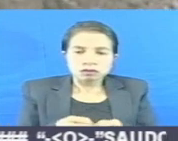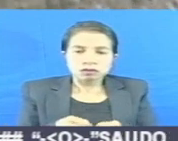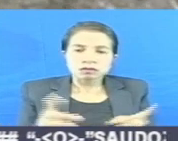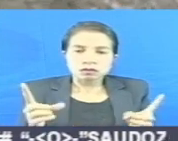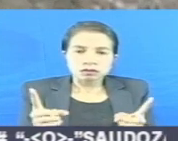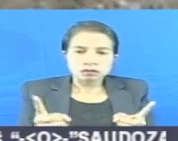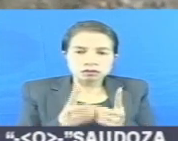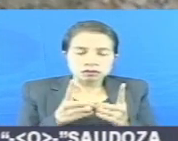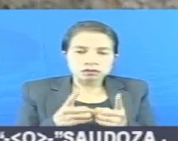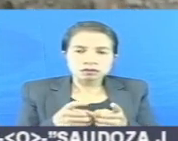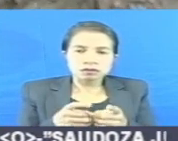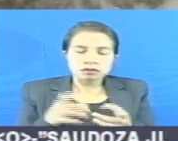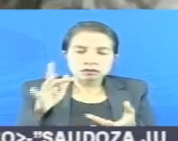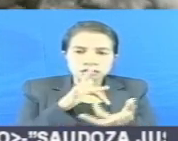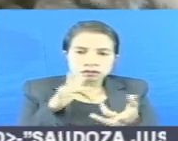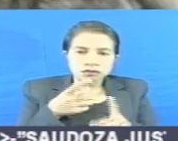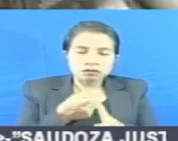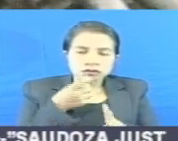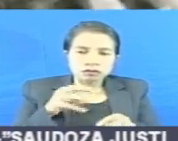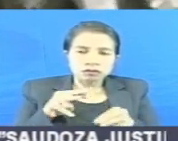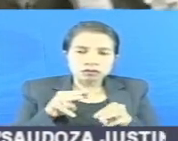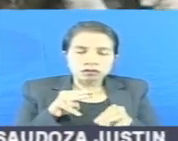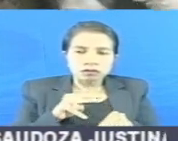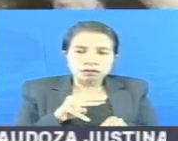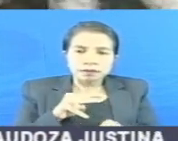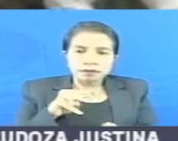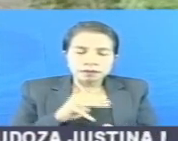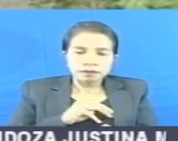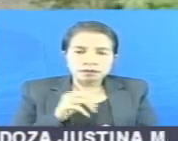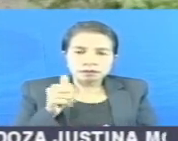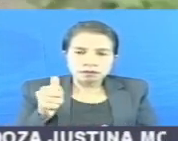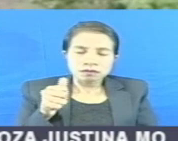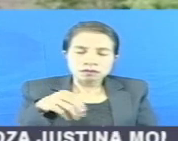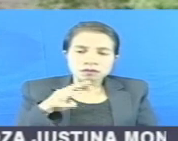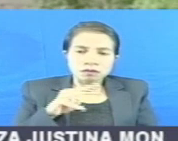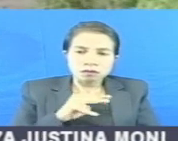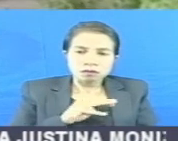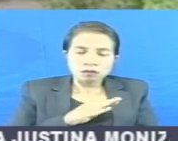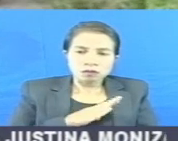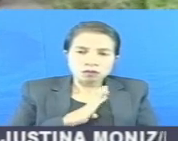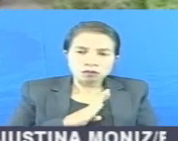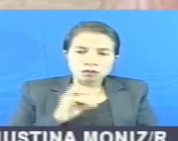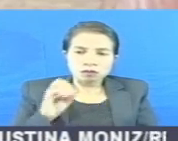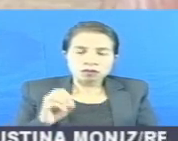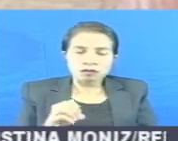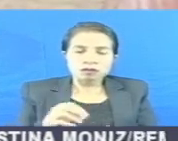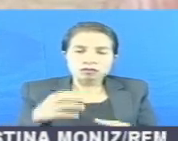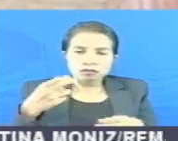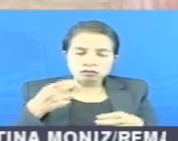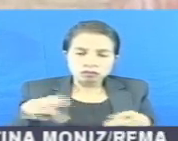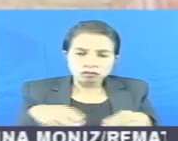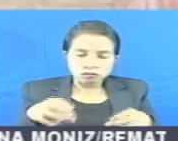afeta neve a movimento de Rússia Maliana Bobonaro Bobonaro Maliana cara de ser para outro ser esforço, comunidade de